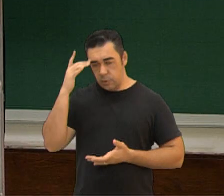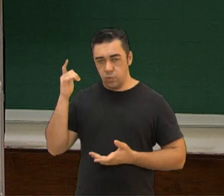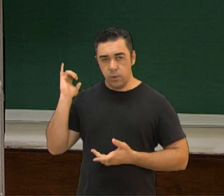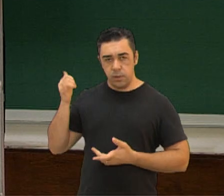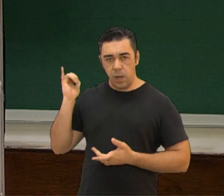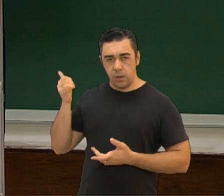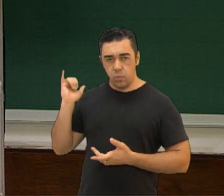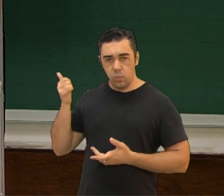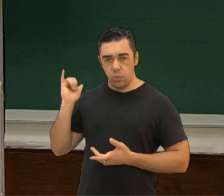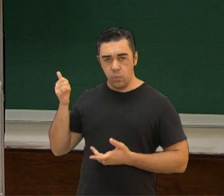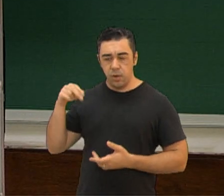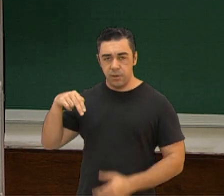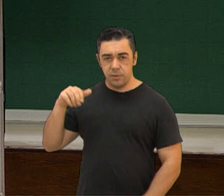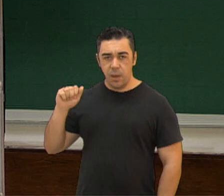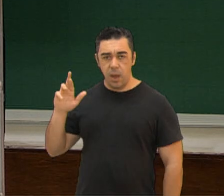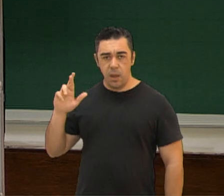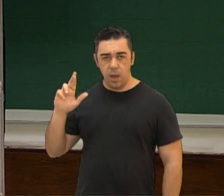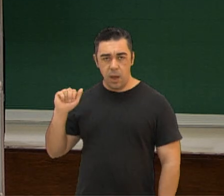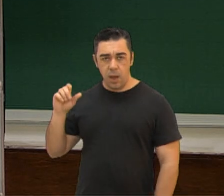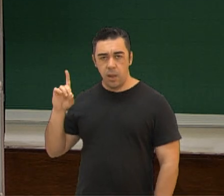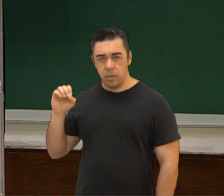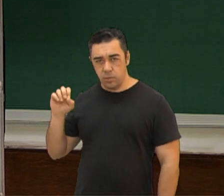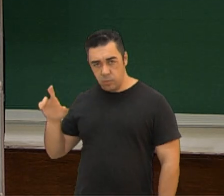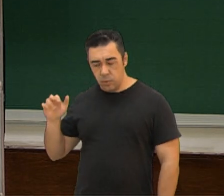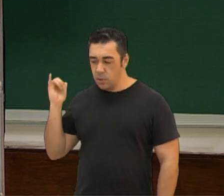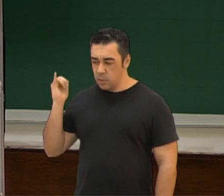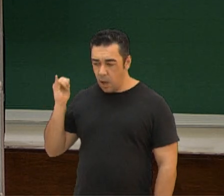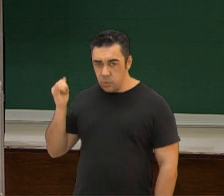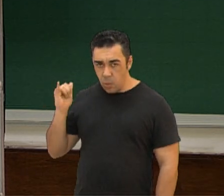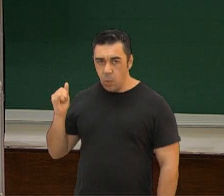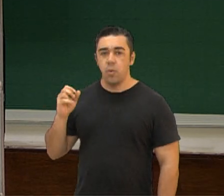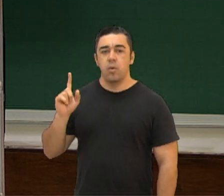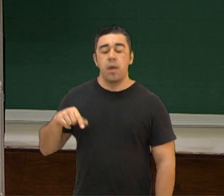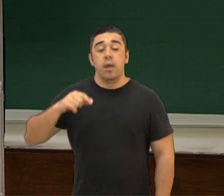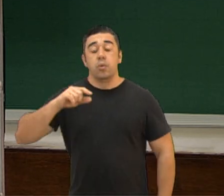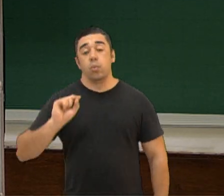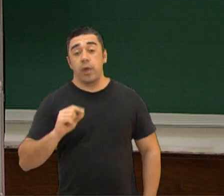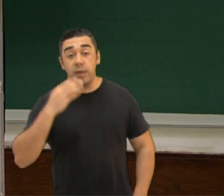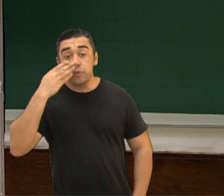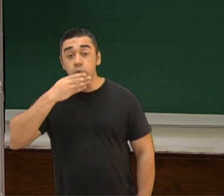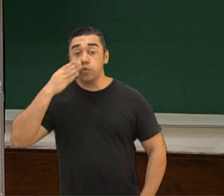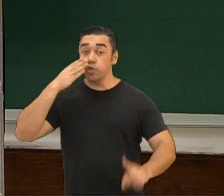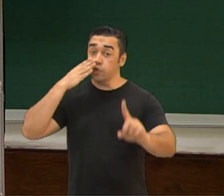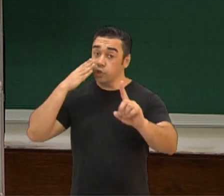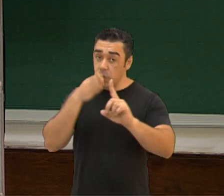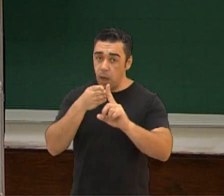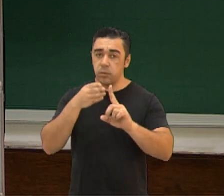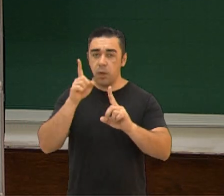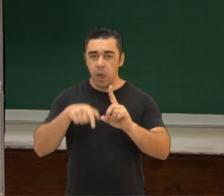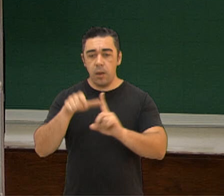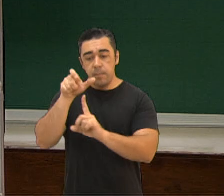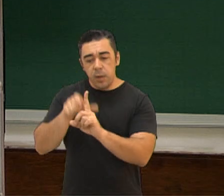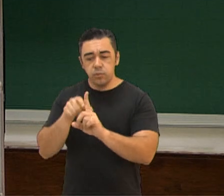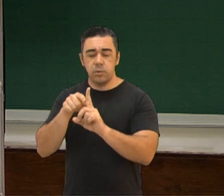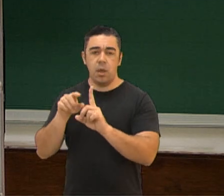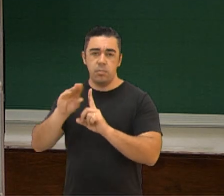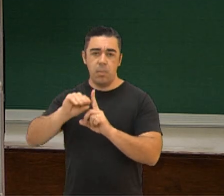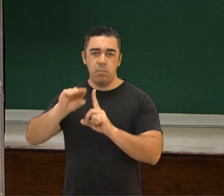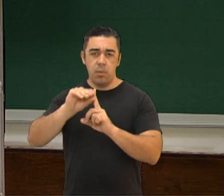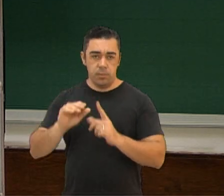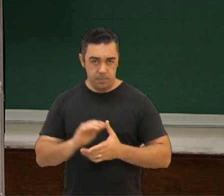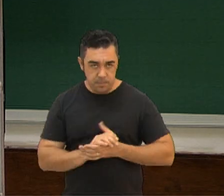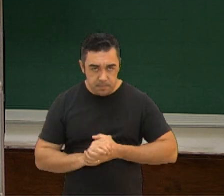é possivelmente a fala do narrador, né? Então, o discurso direto é só no momento em que há a reprodução da fala direta do personagem,